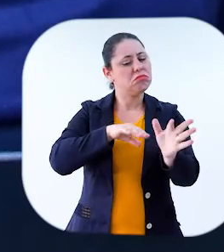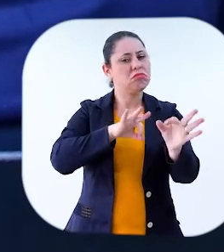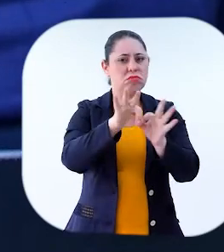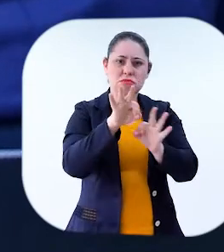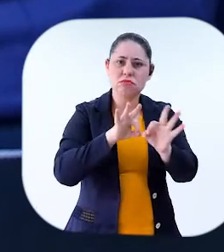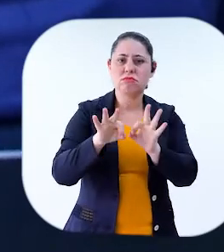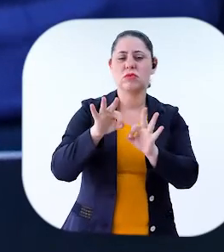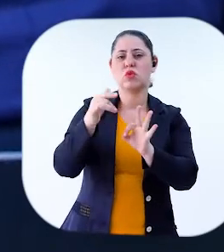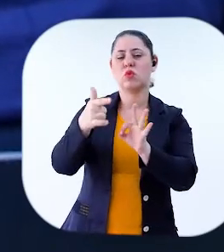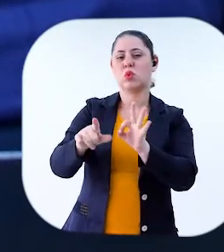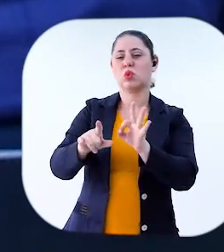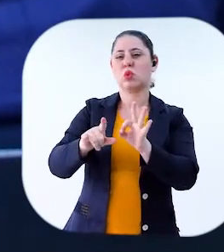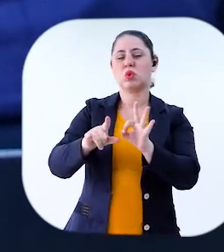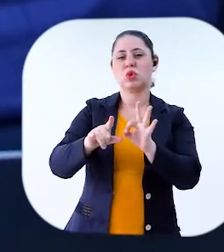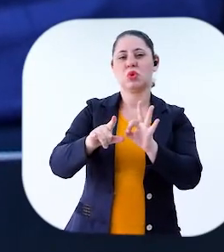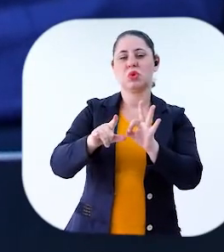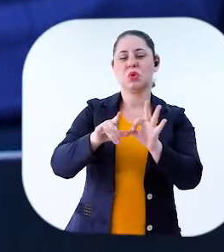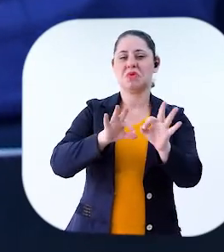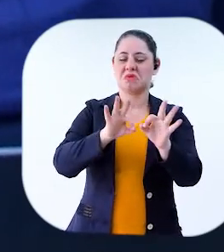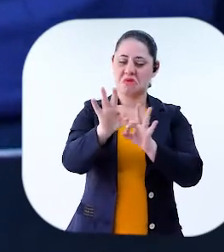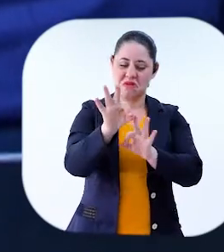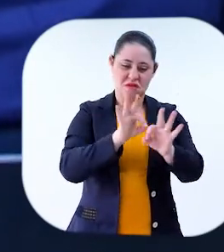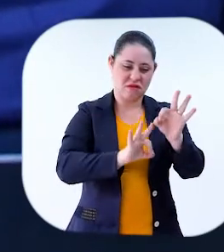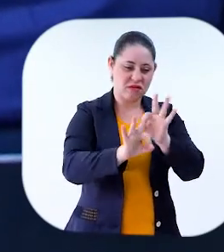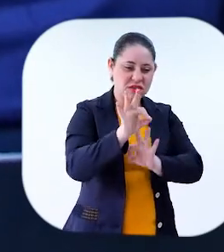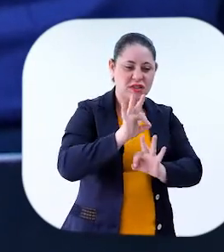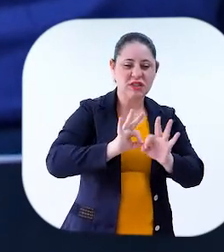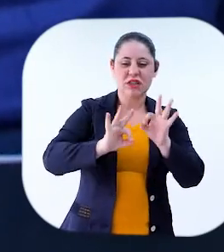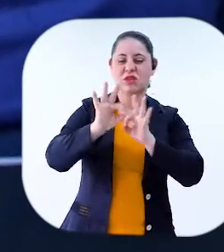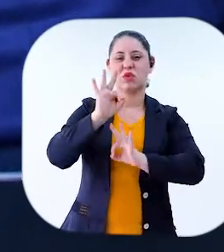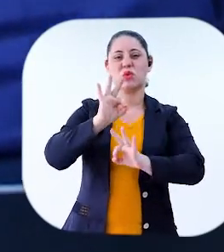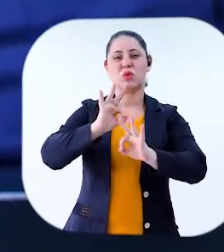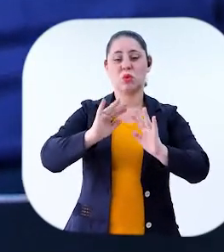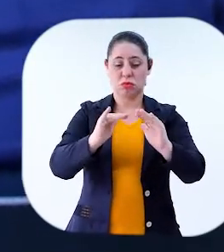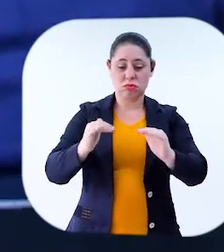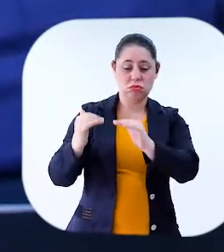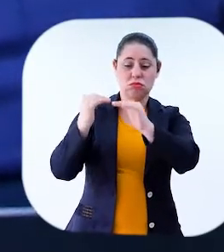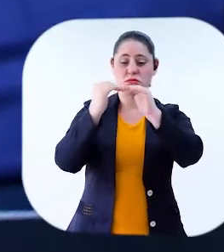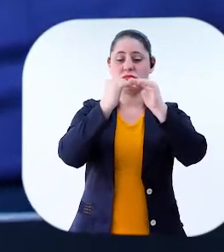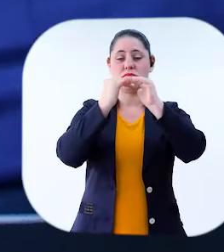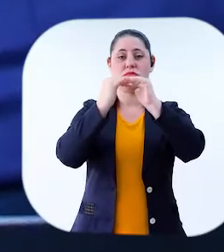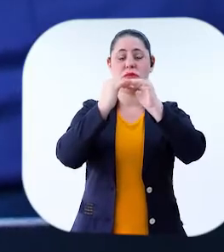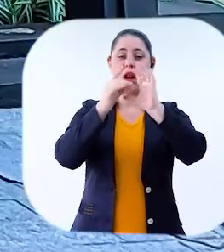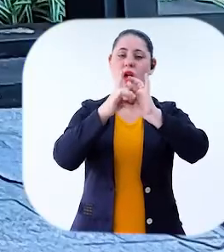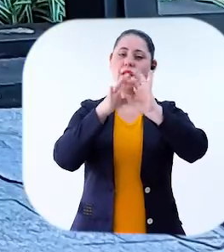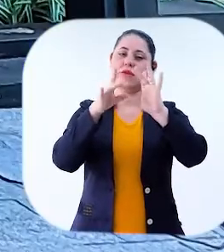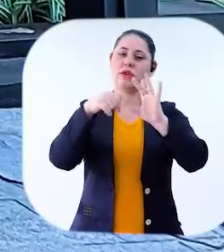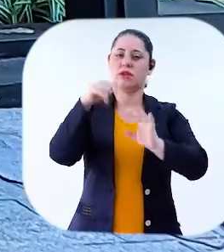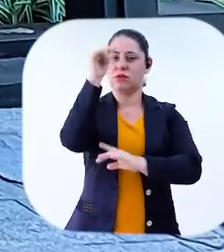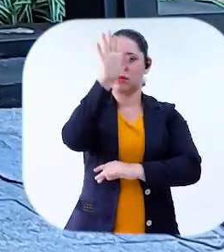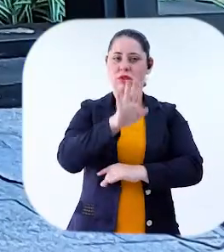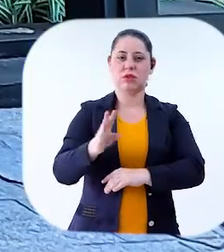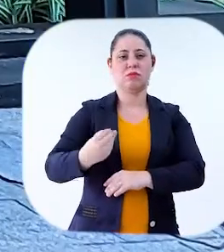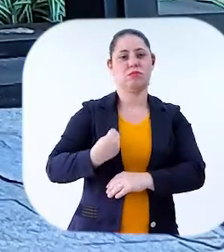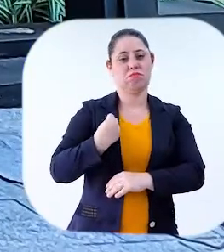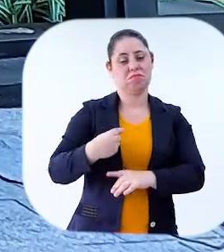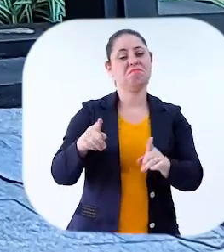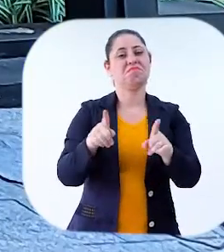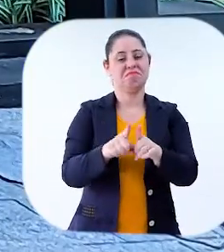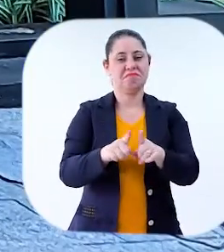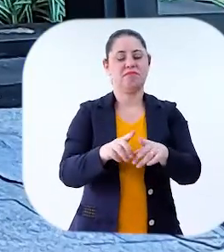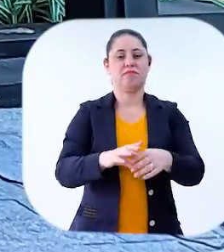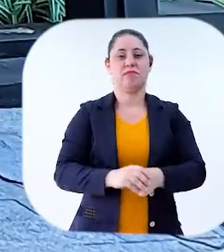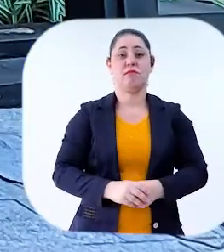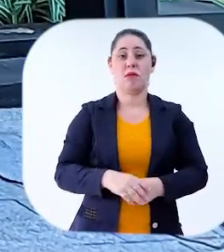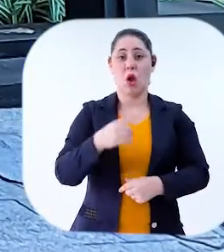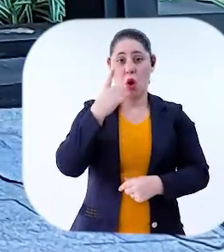verdade? Todos os paradigmas estão sendo reconstruídos aí e o regime democrático no Brasil também faz parte